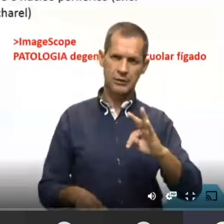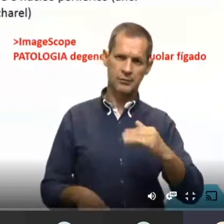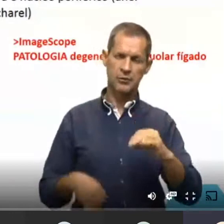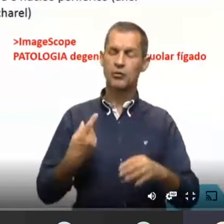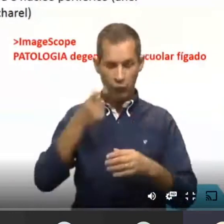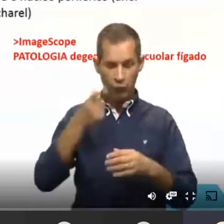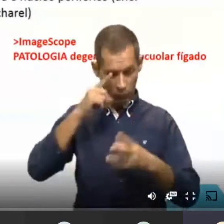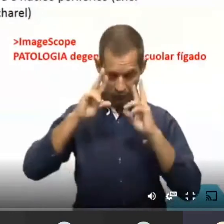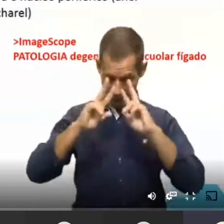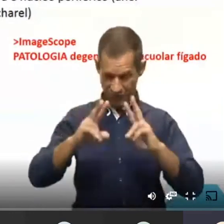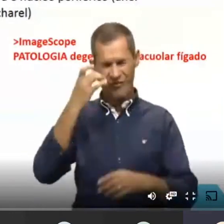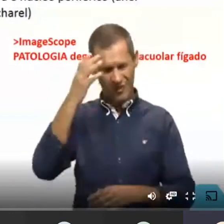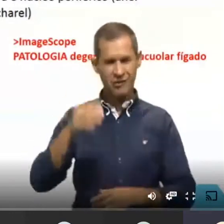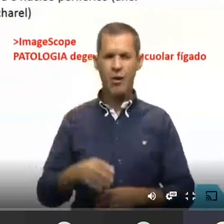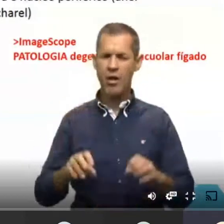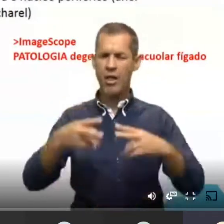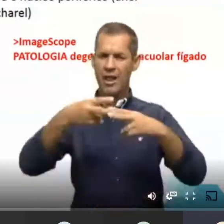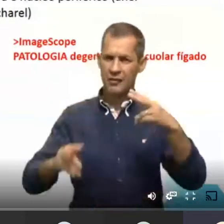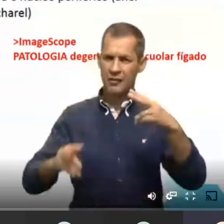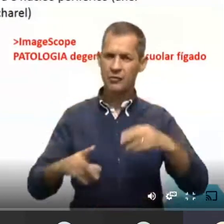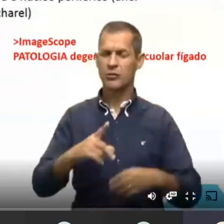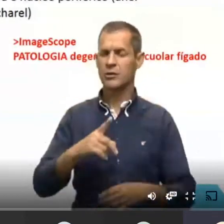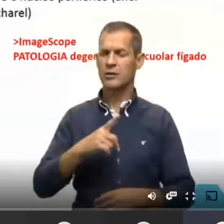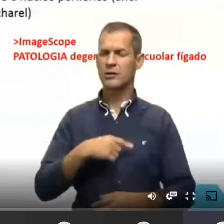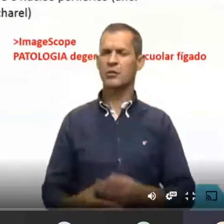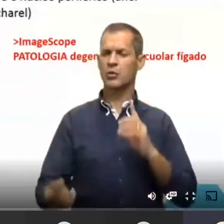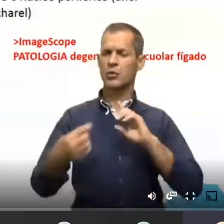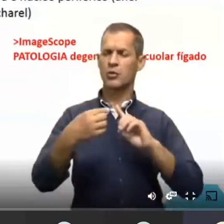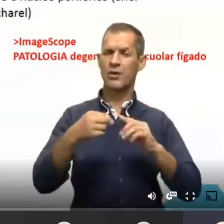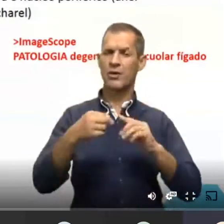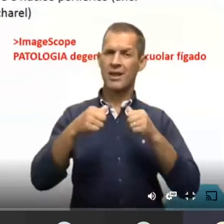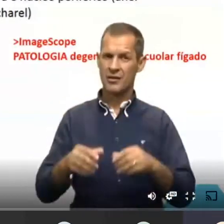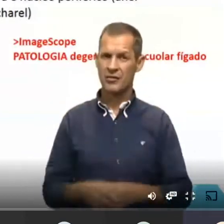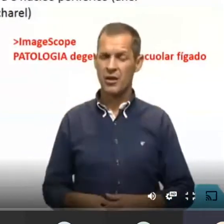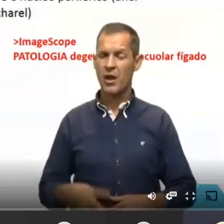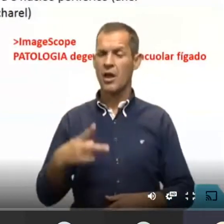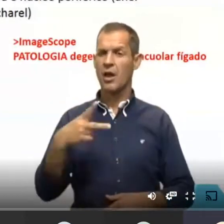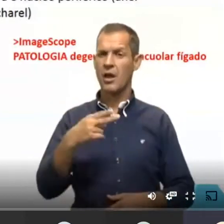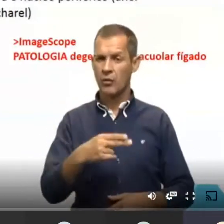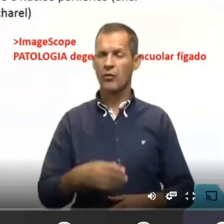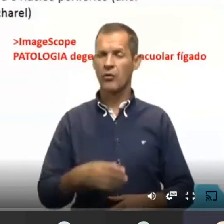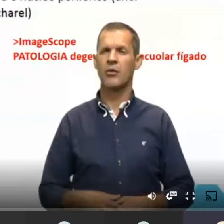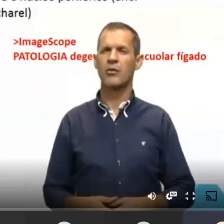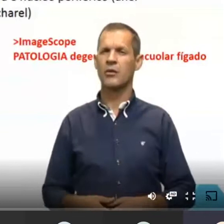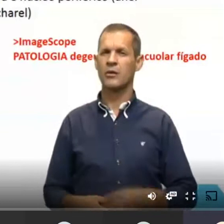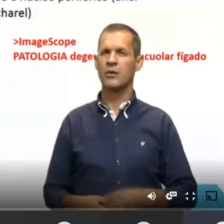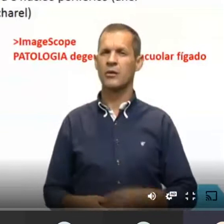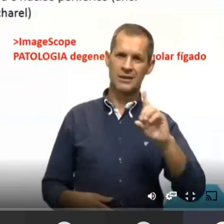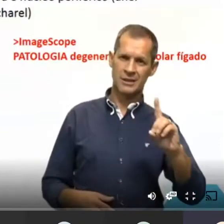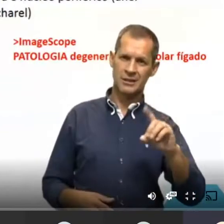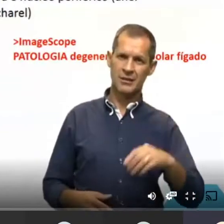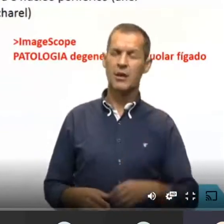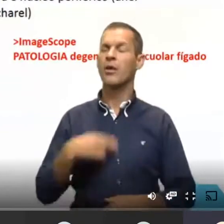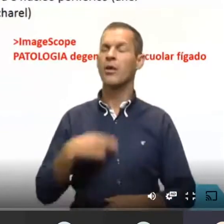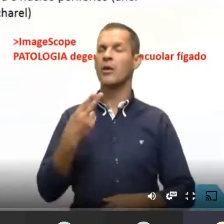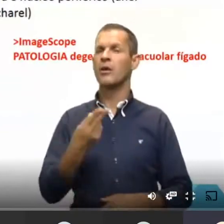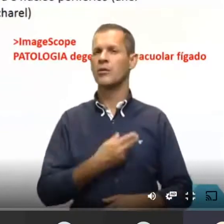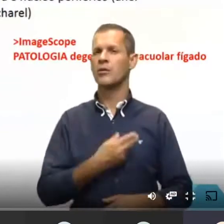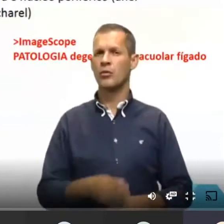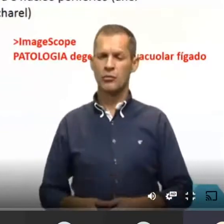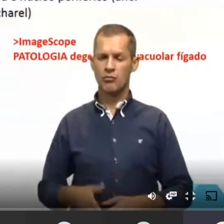conseguir observar facilmente as estruturas propostas, né? Este é um corte transversal, então,